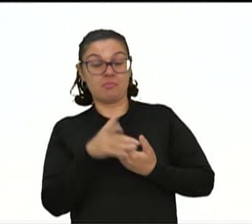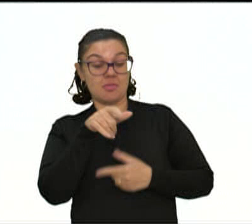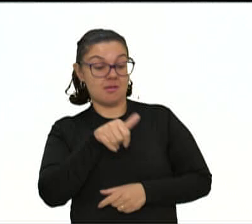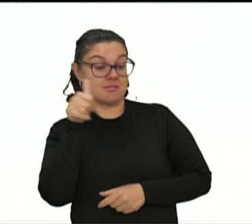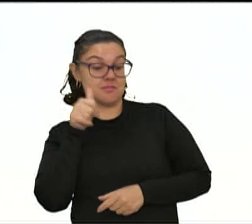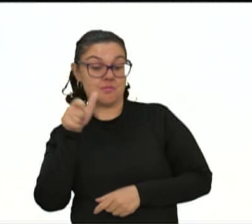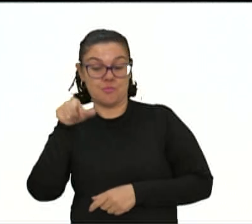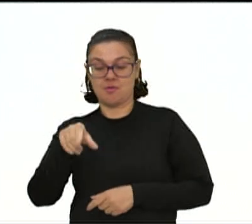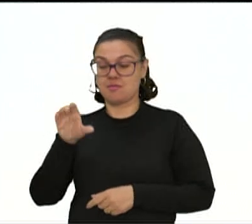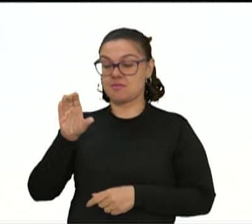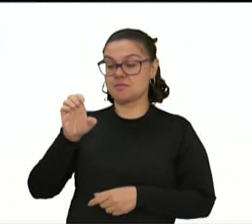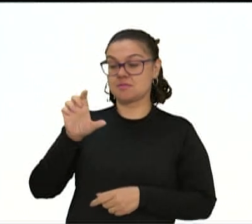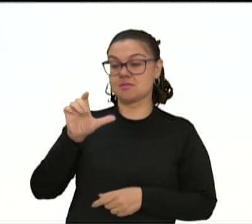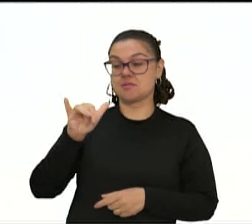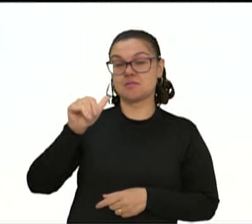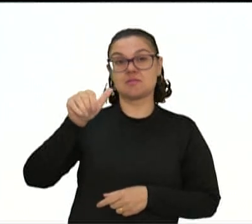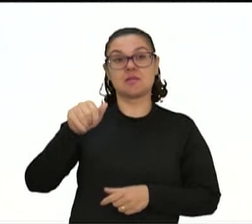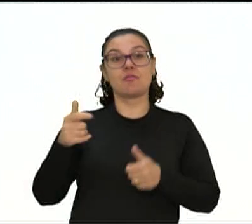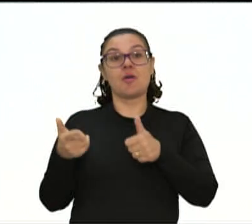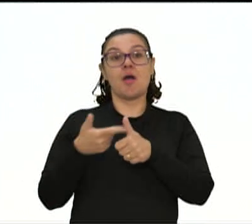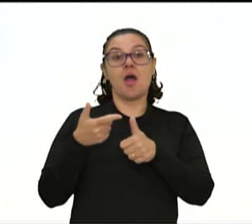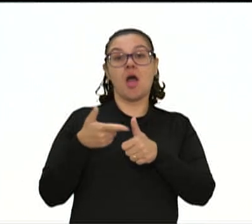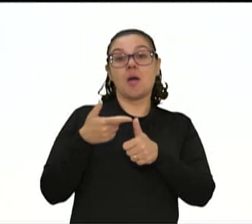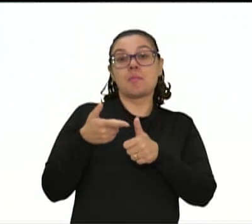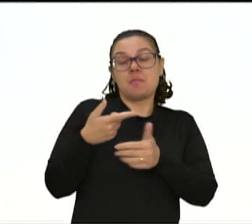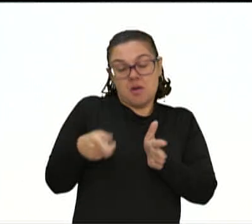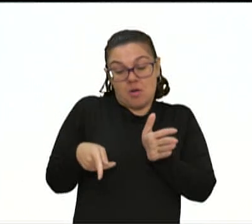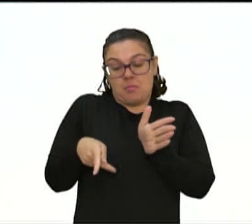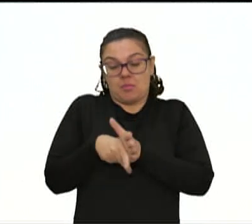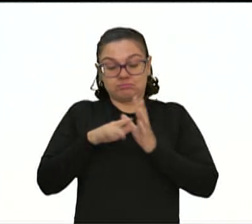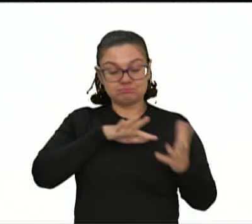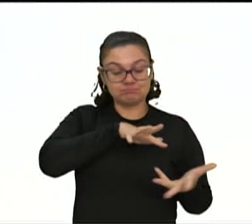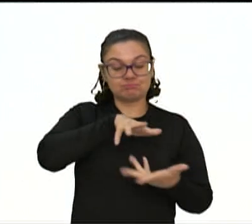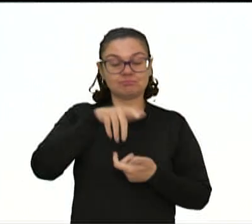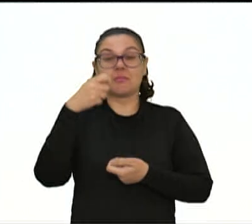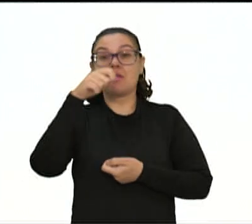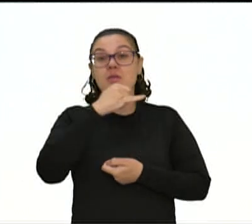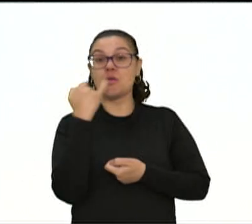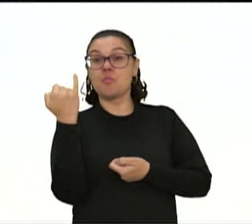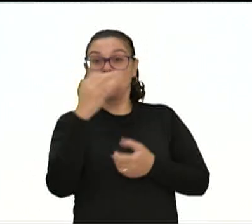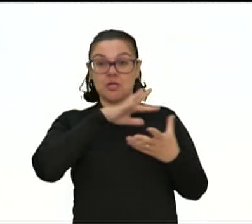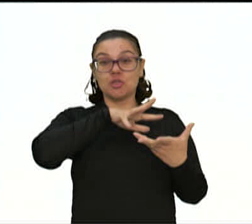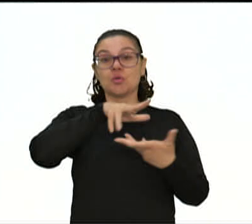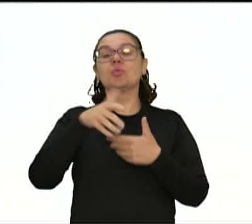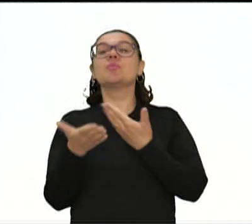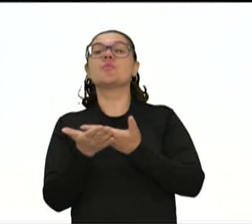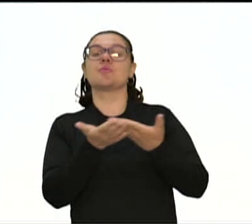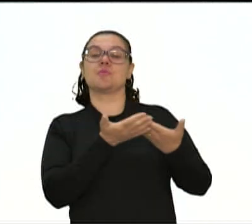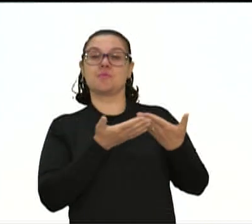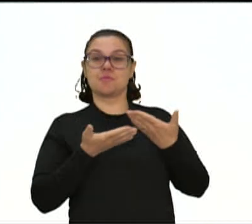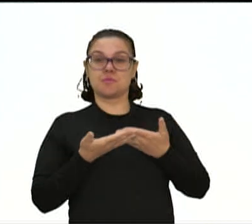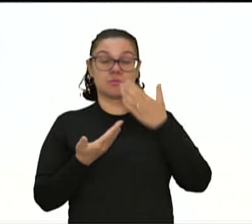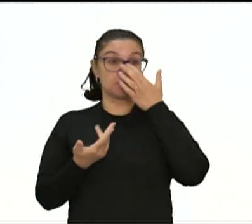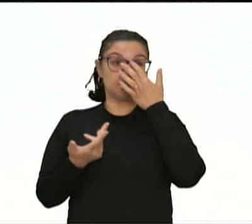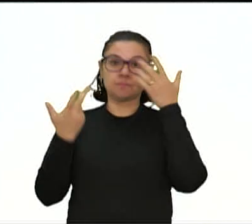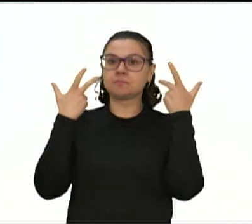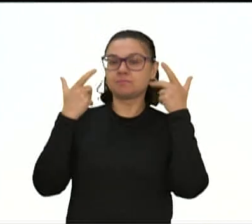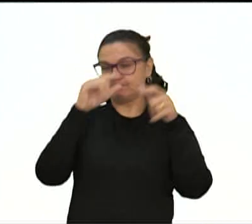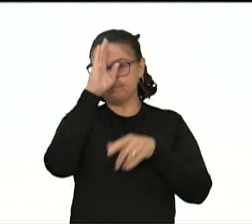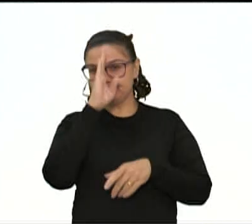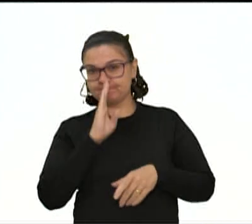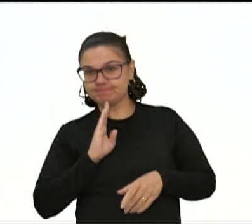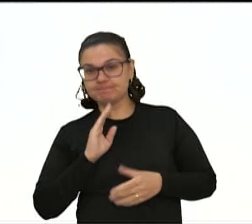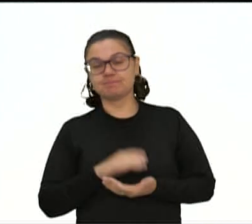primeiras a se manifestar a respeito da universalidade, a necessidade de se universalizar a escola e a torná-la naturalmente